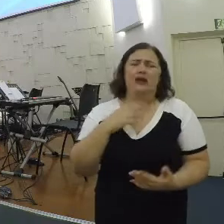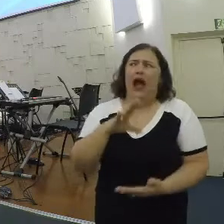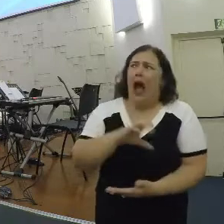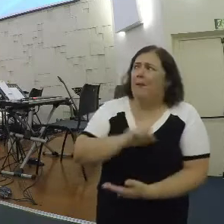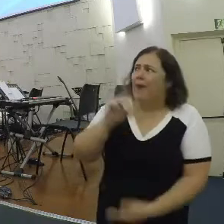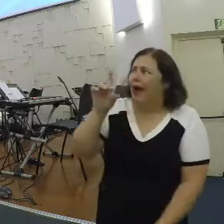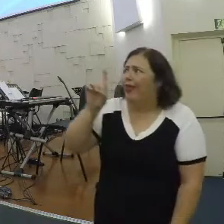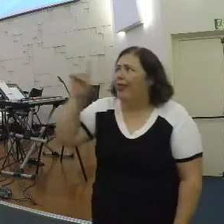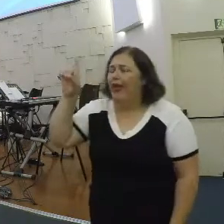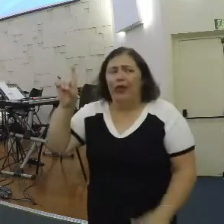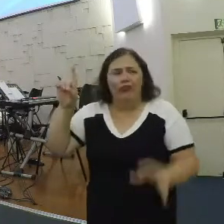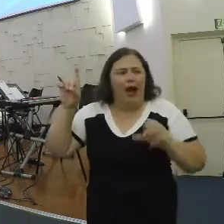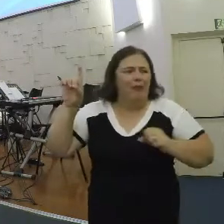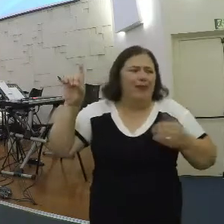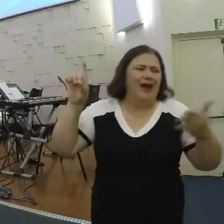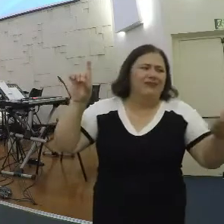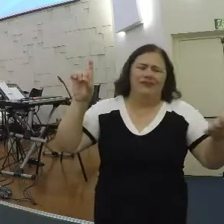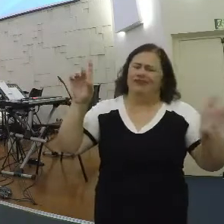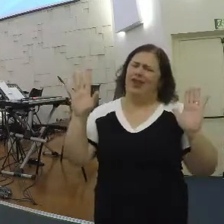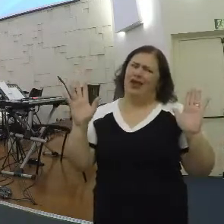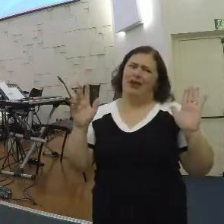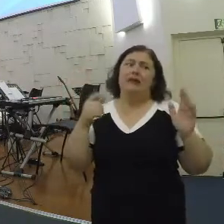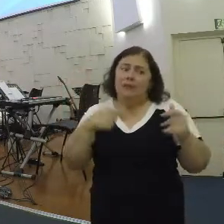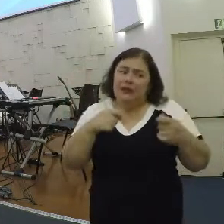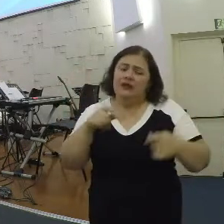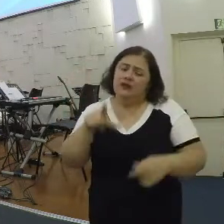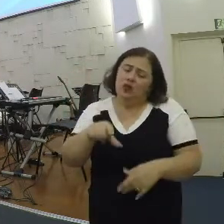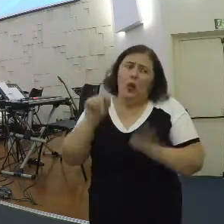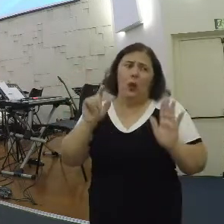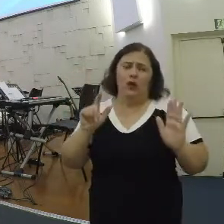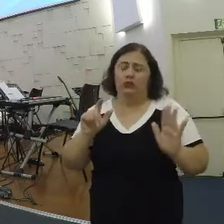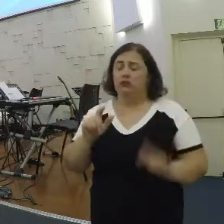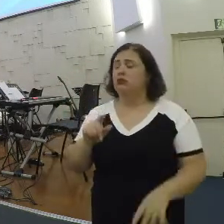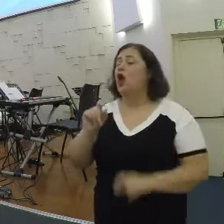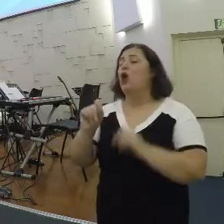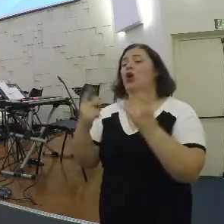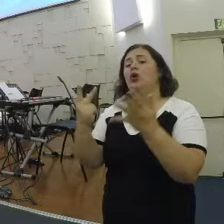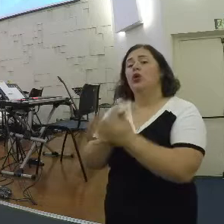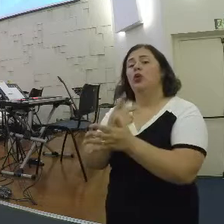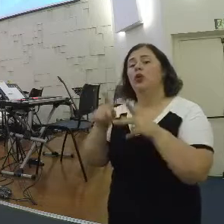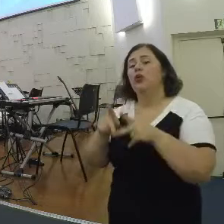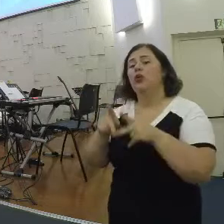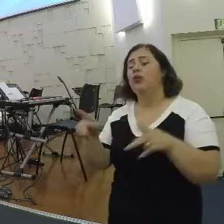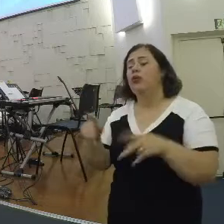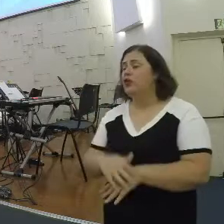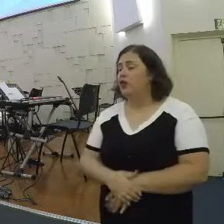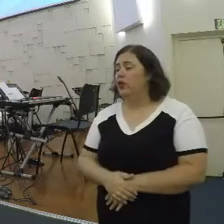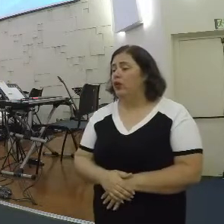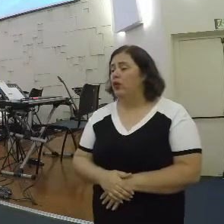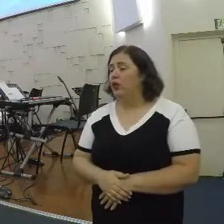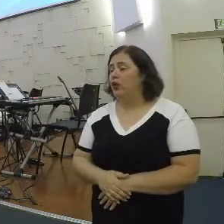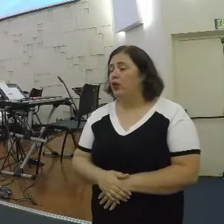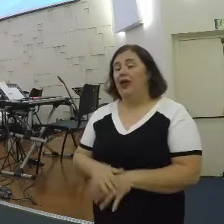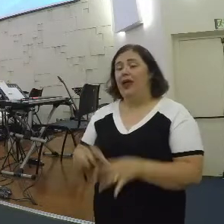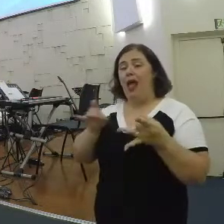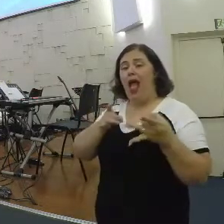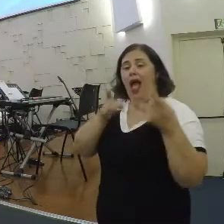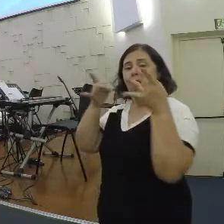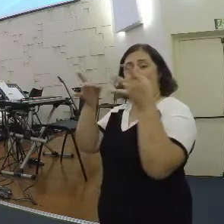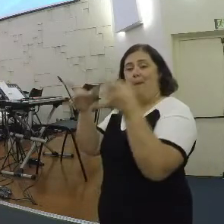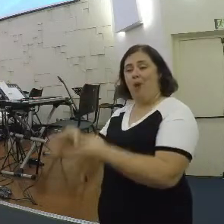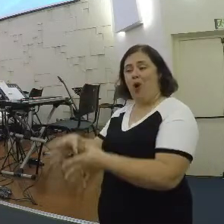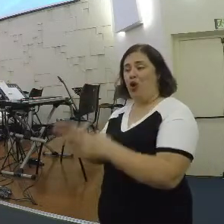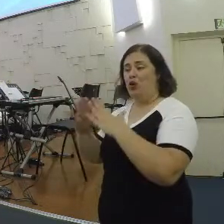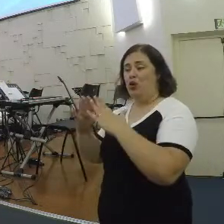prática. E ele então deixou a igreja, e ele até me disse: eu sinto muita falta, eu sinto